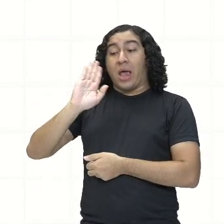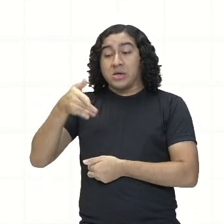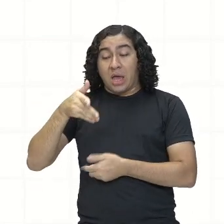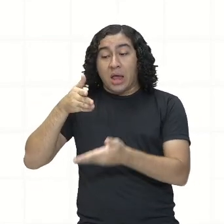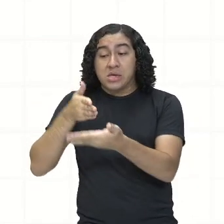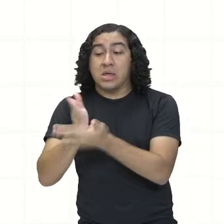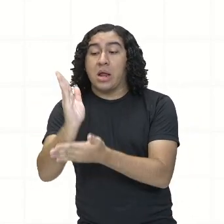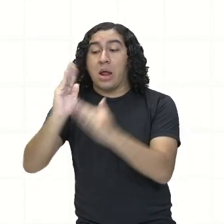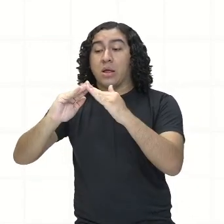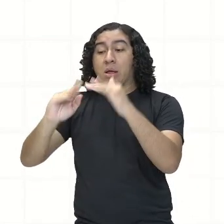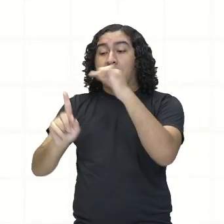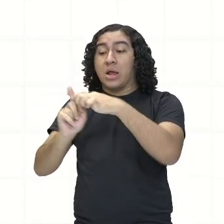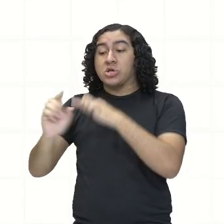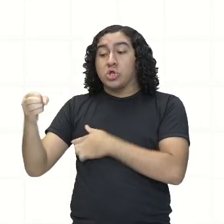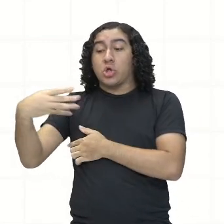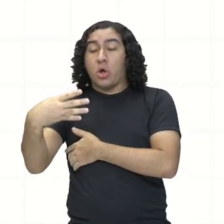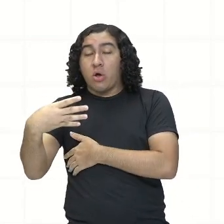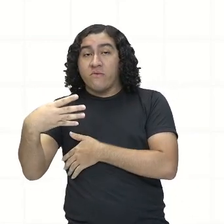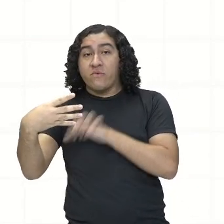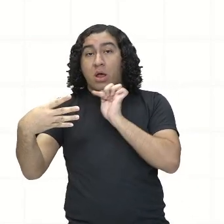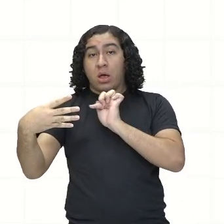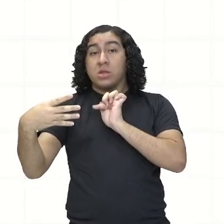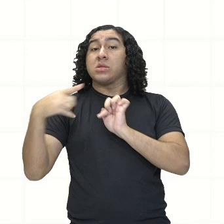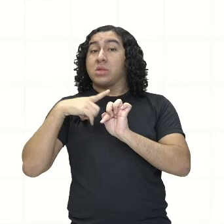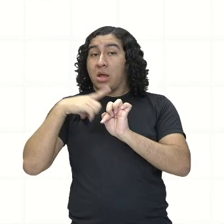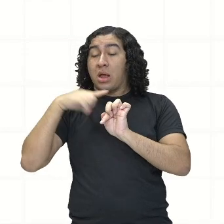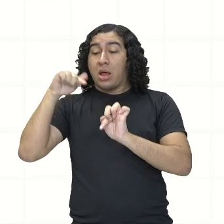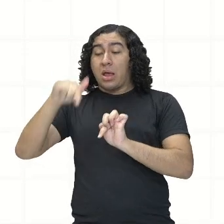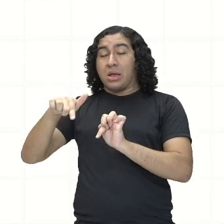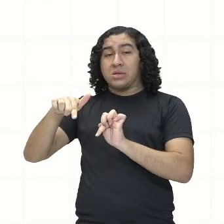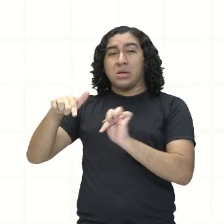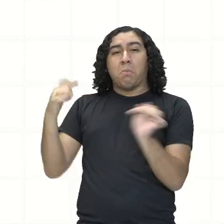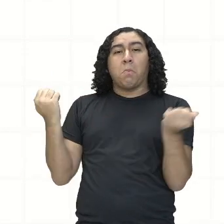ato de supremacia, ele vai criar uma igreja em que ele vai se